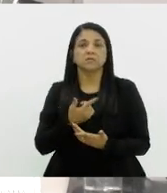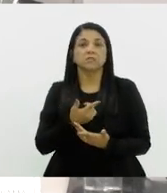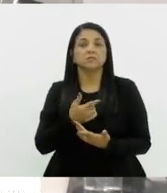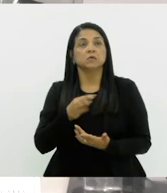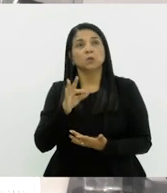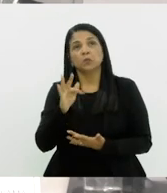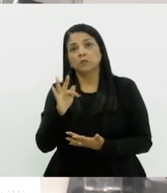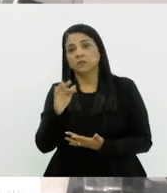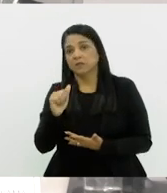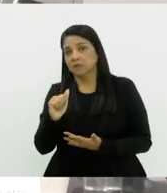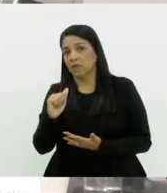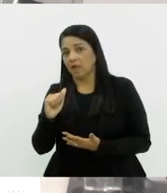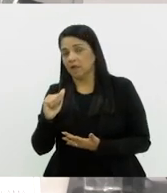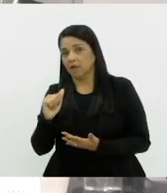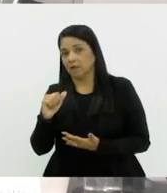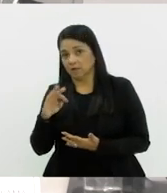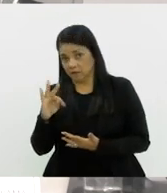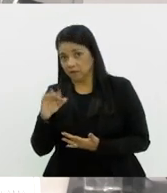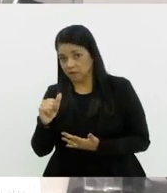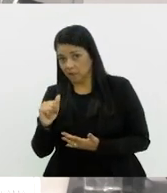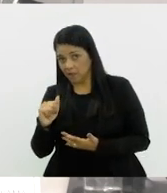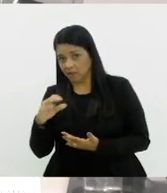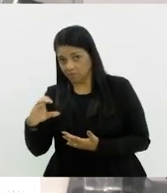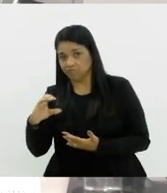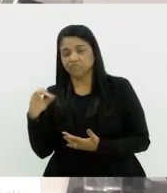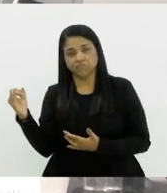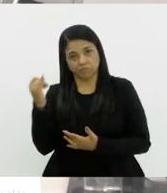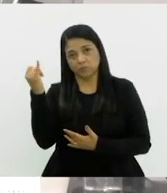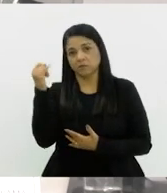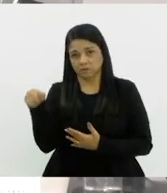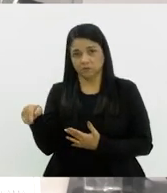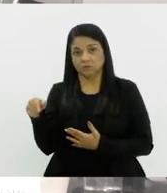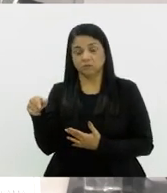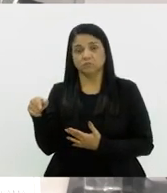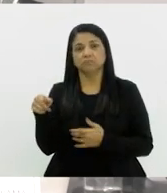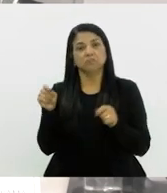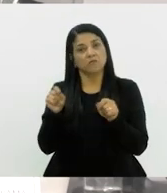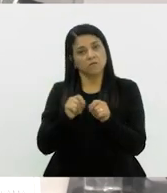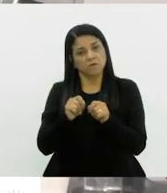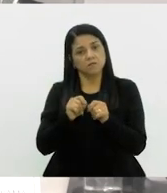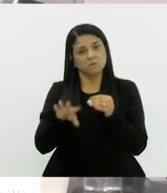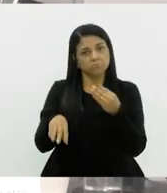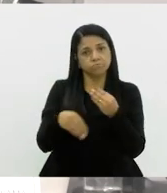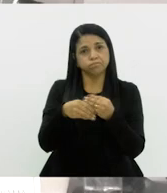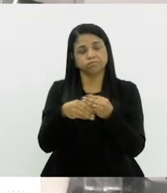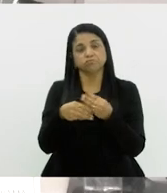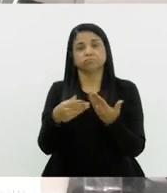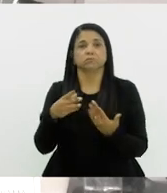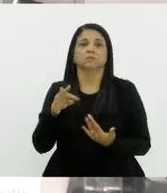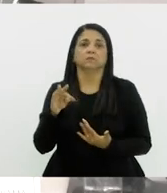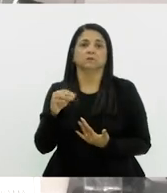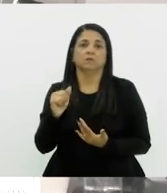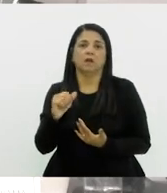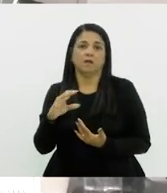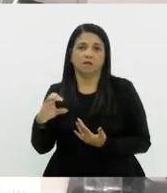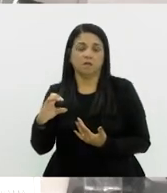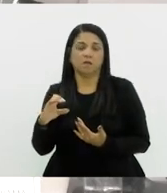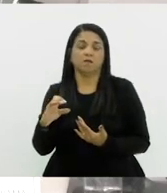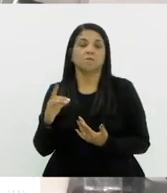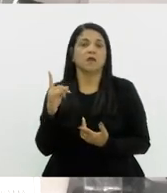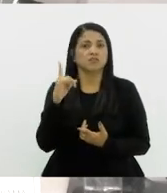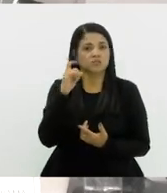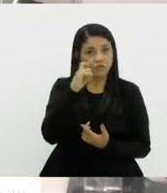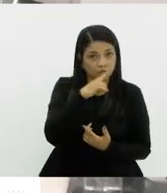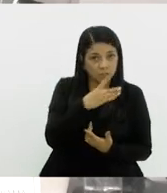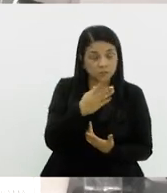DSEA. E eu estou convencido de que, se a gente fez aquele, por que não fazer esse aqui, embora seja um pouco mais